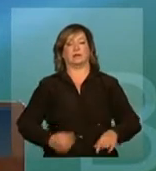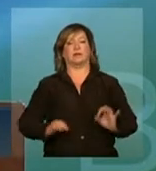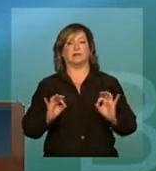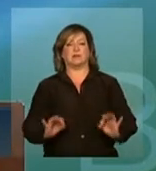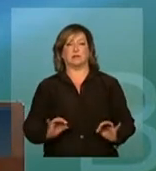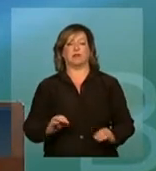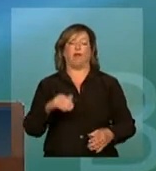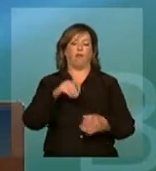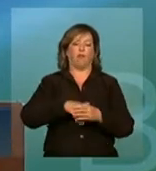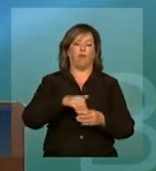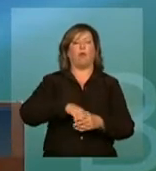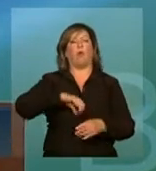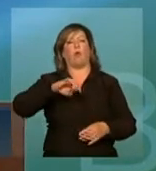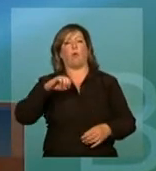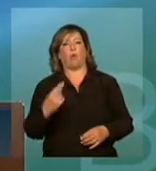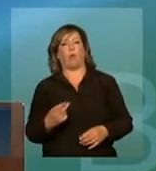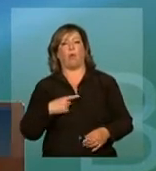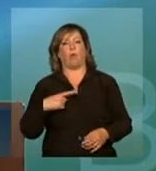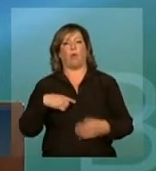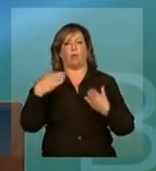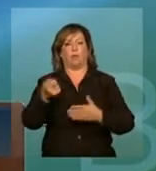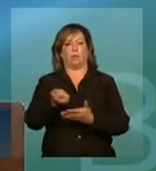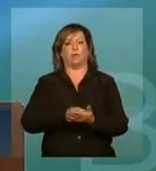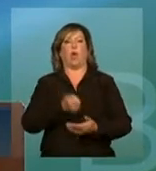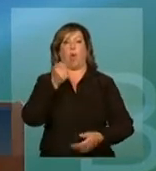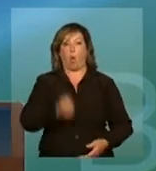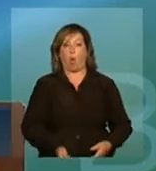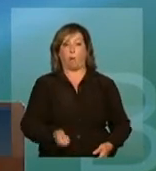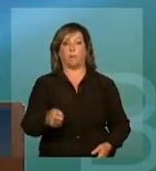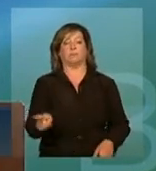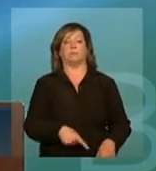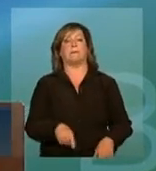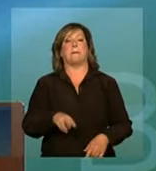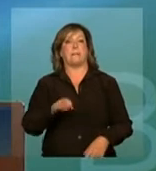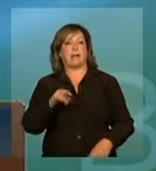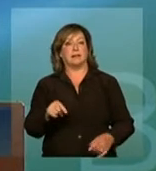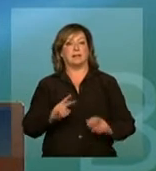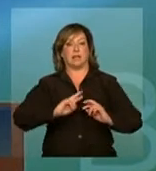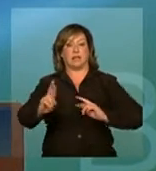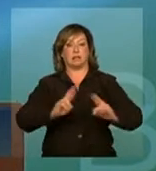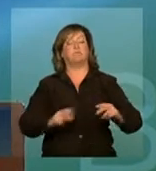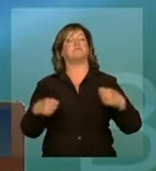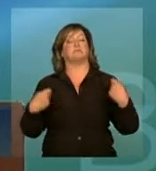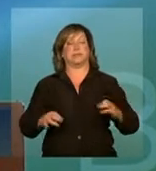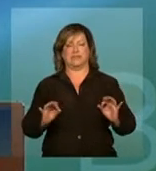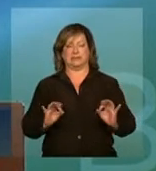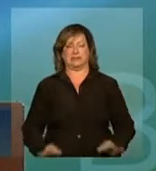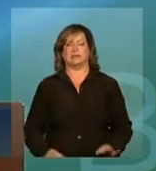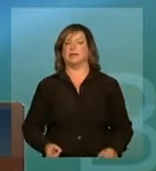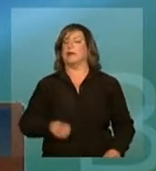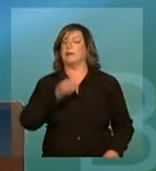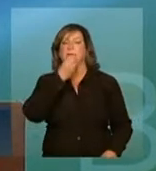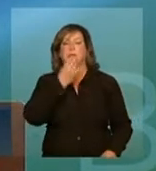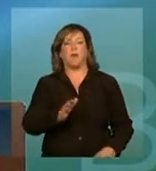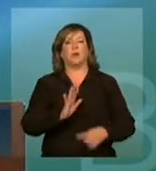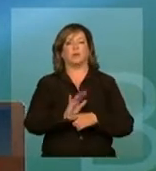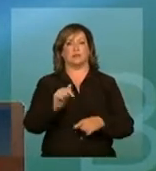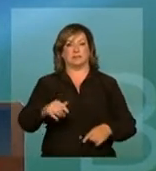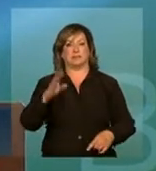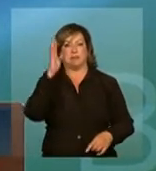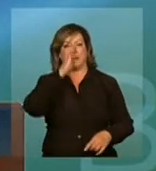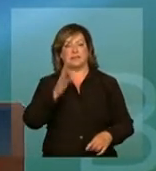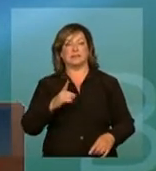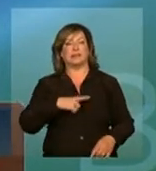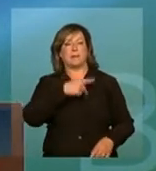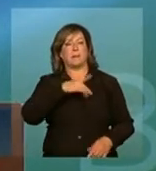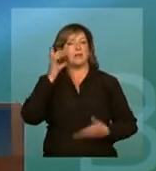ou concursado, o costume da cobrança, o estabelecimento de metas e resultados. É um privilégio para esse país ter alguém